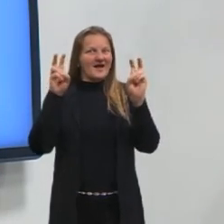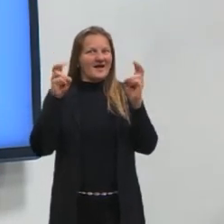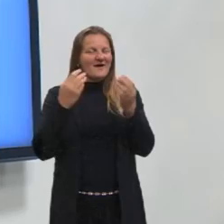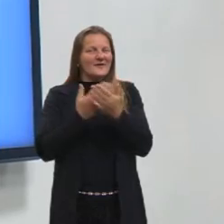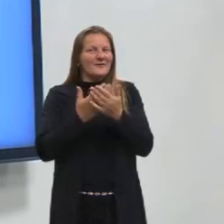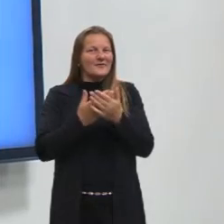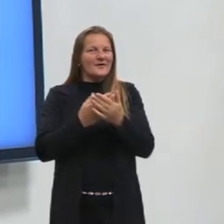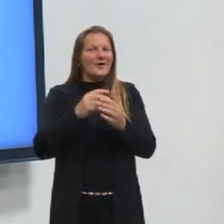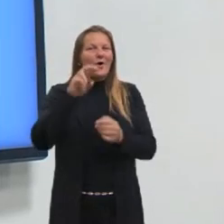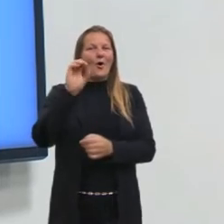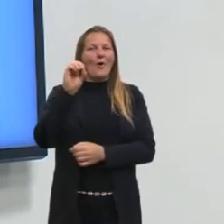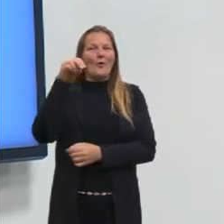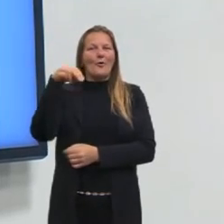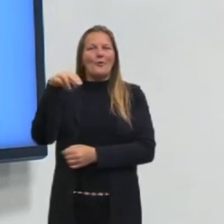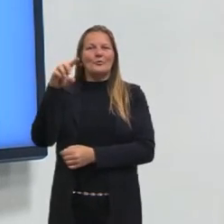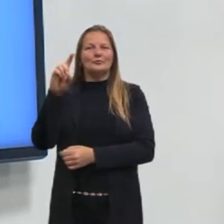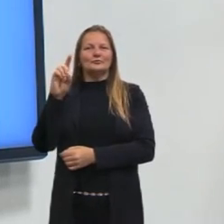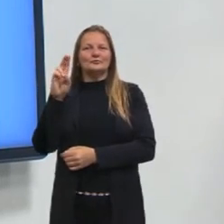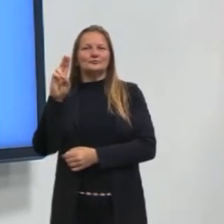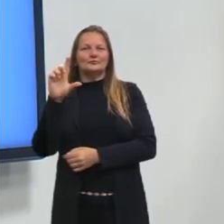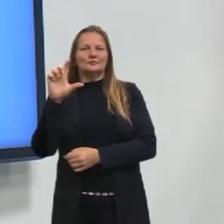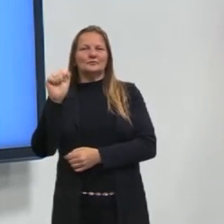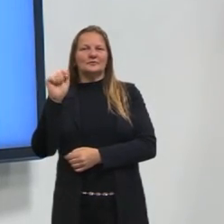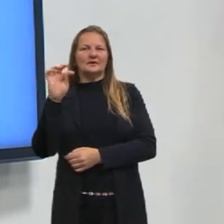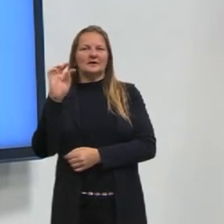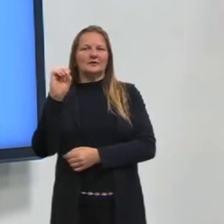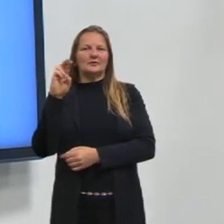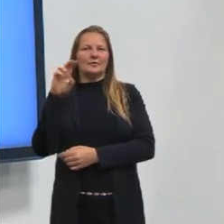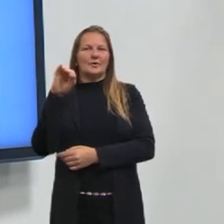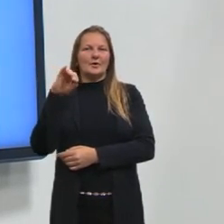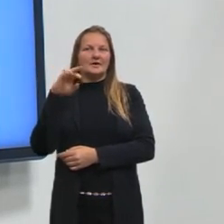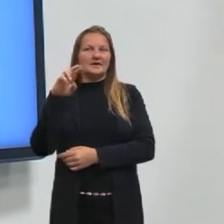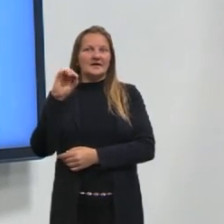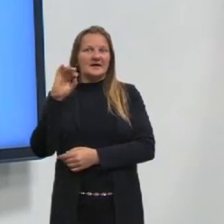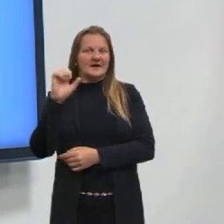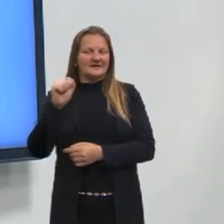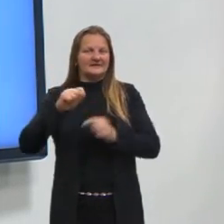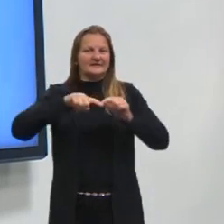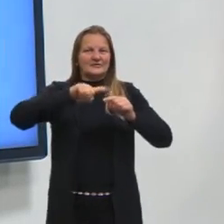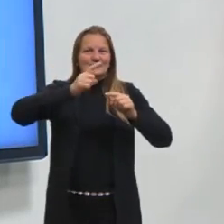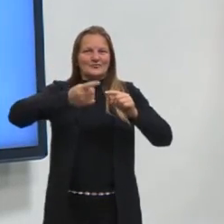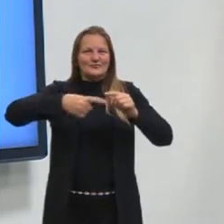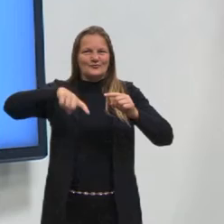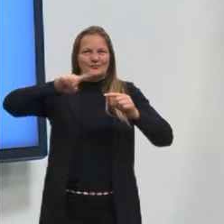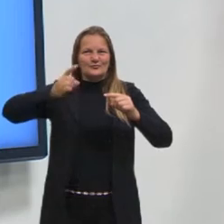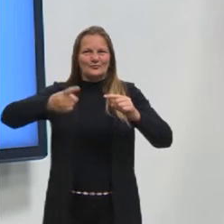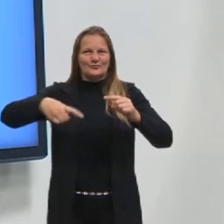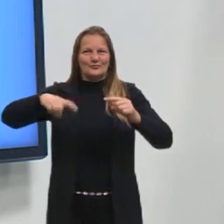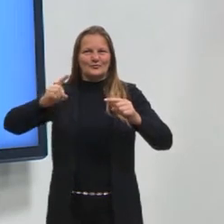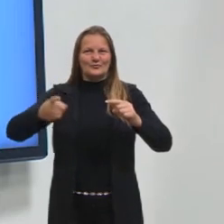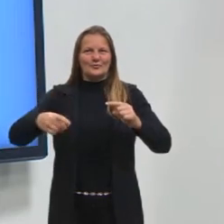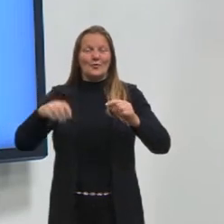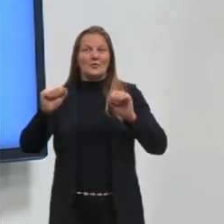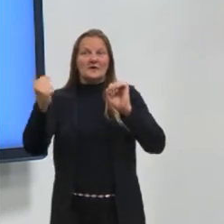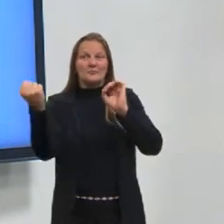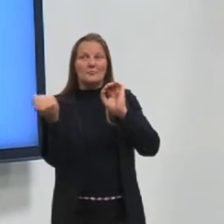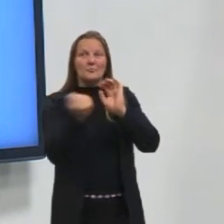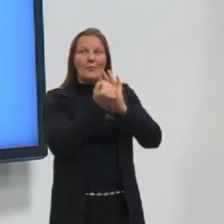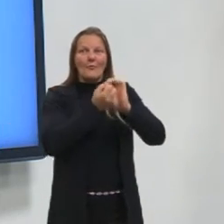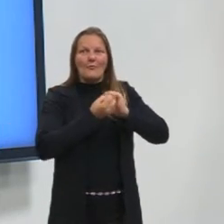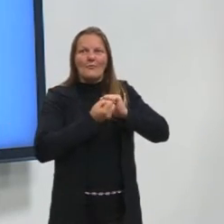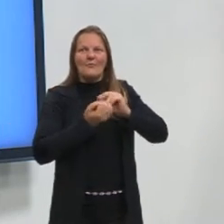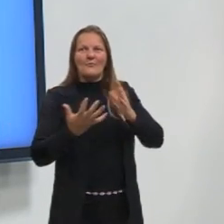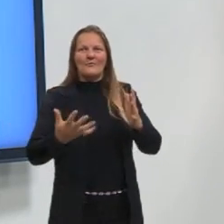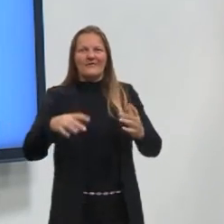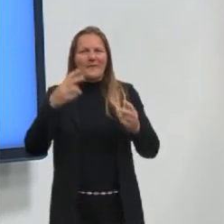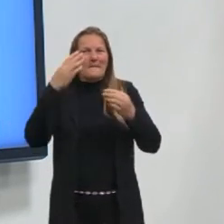E hoje a gente vai falar um pouquinho sobre alguns fenômenos ondulatórios e que por causa desses fenômenos, muitas vezes, a gente consegue